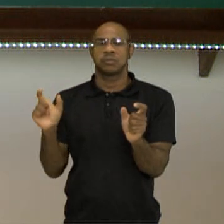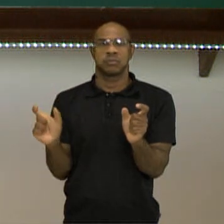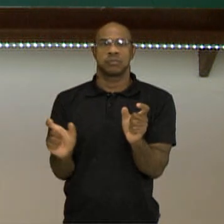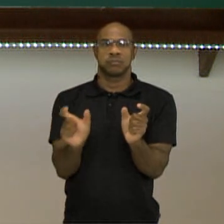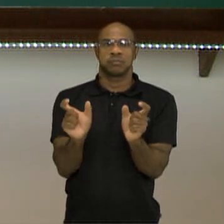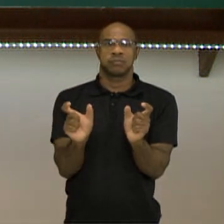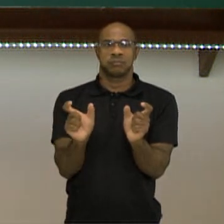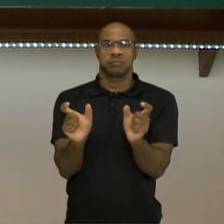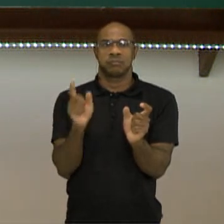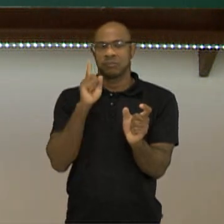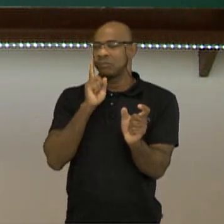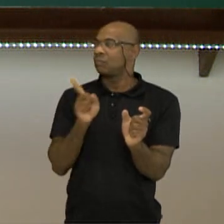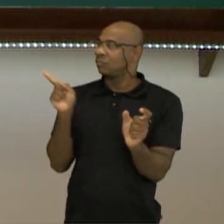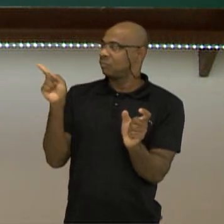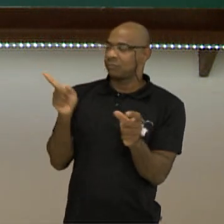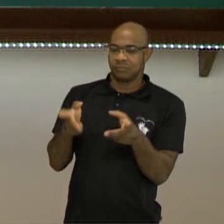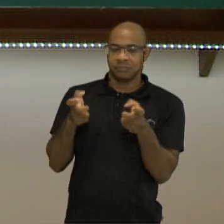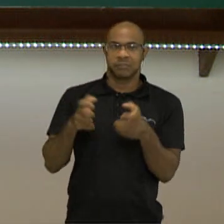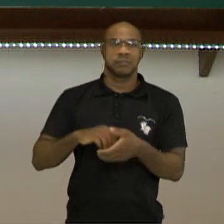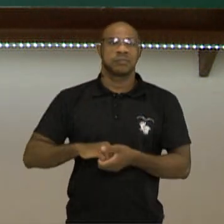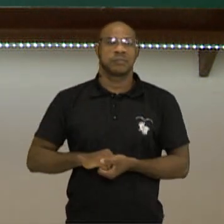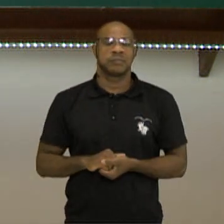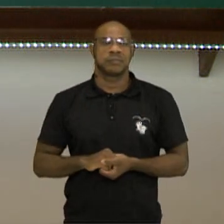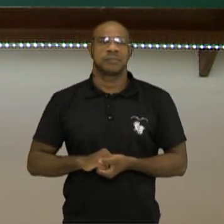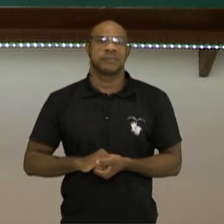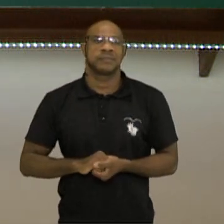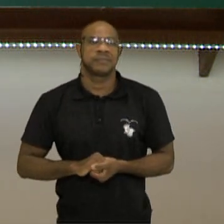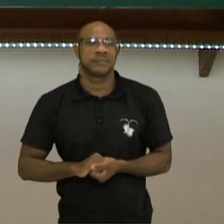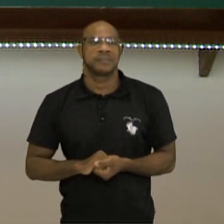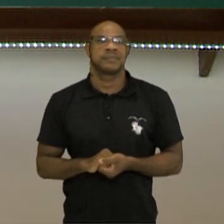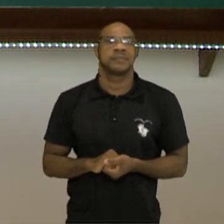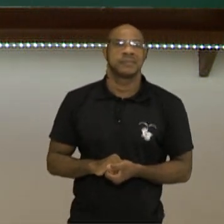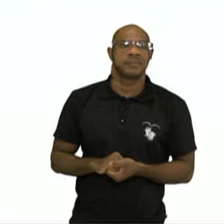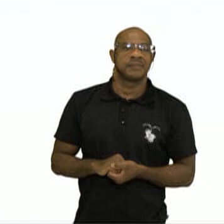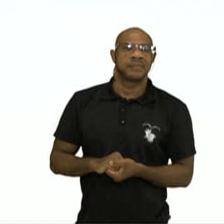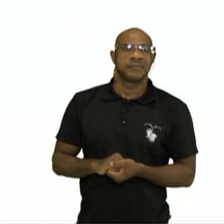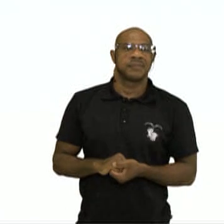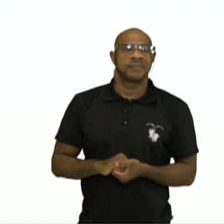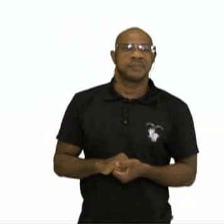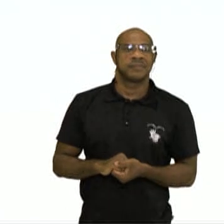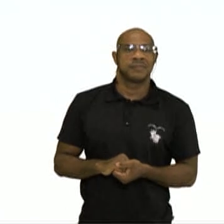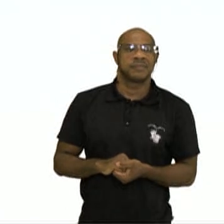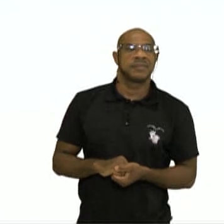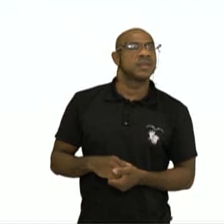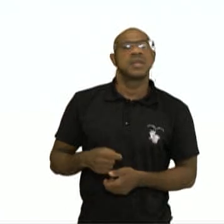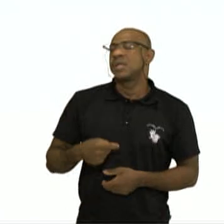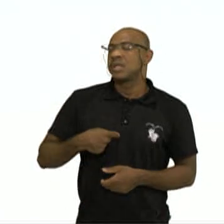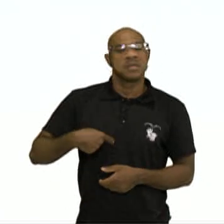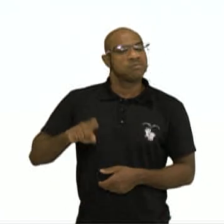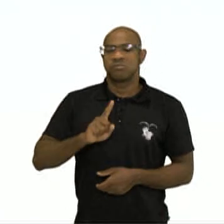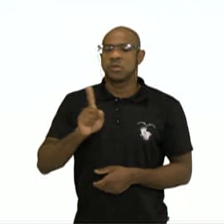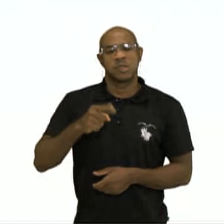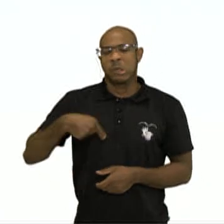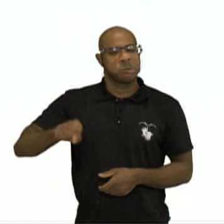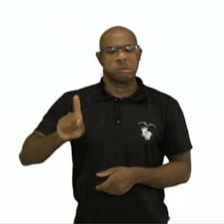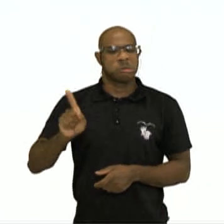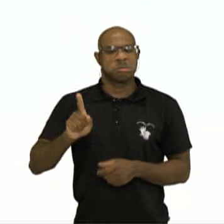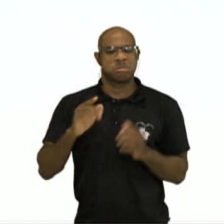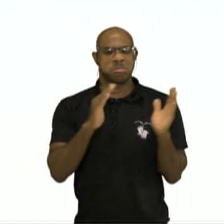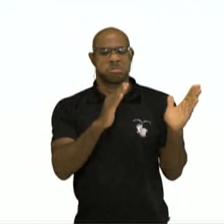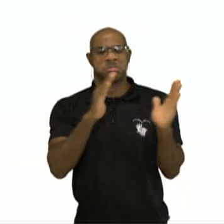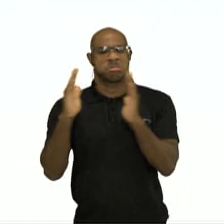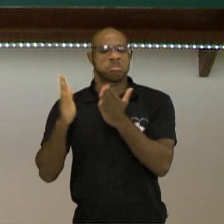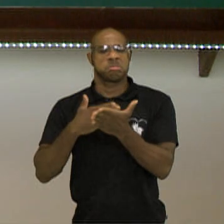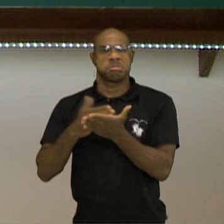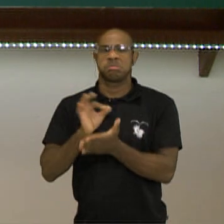ficar como está no slide. I'm not going to the library. Não estou indo para a biblioteca.